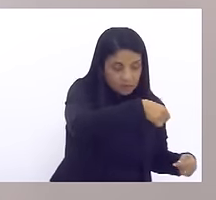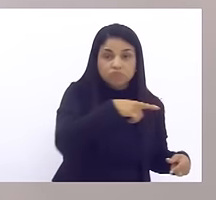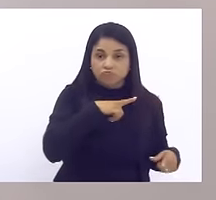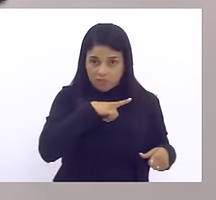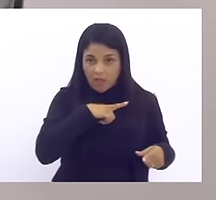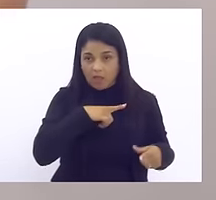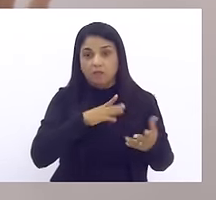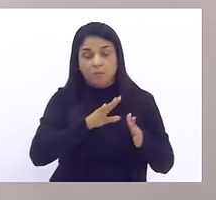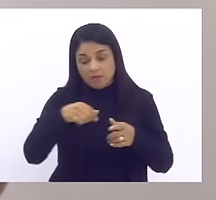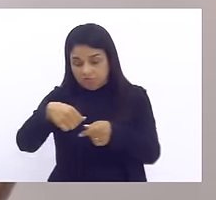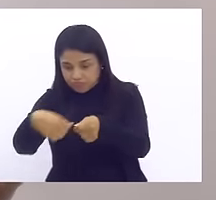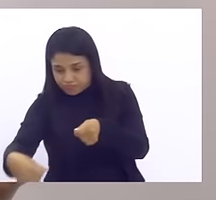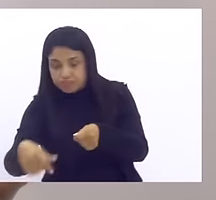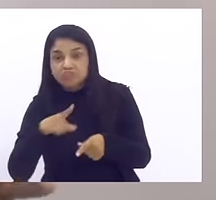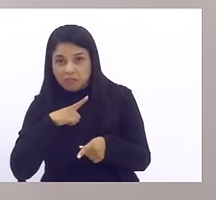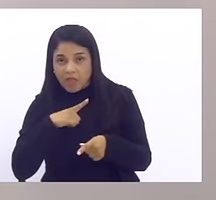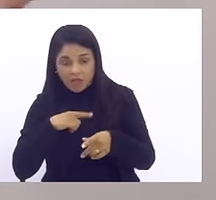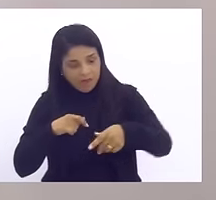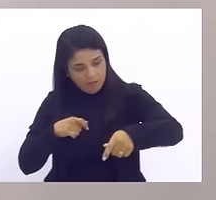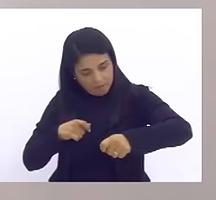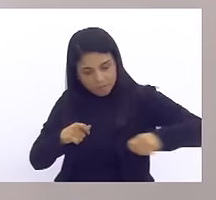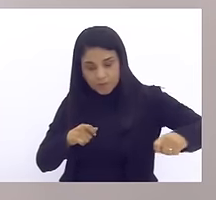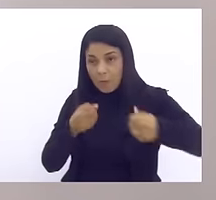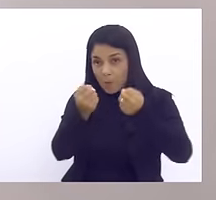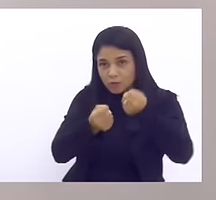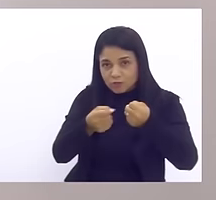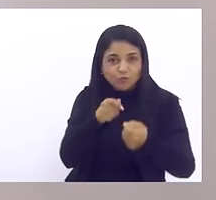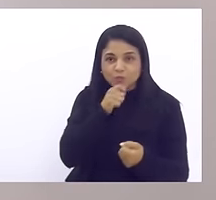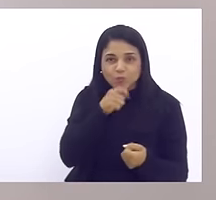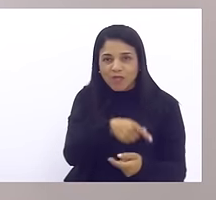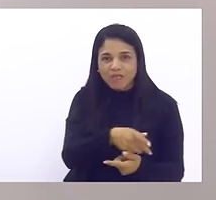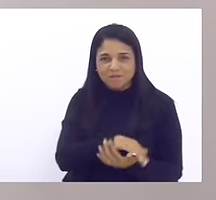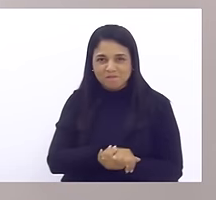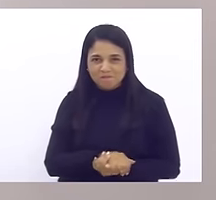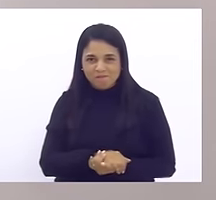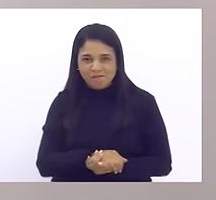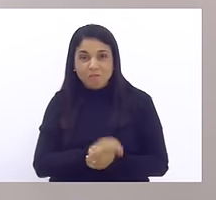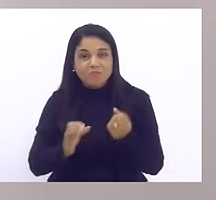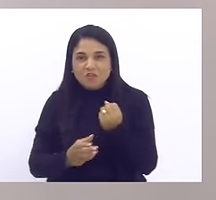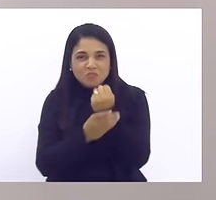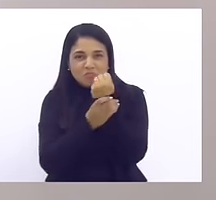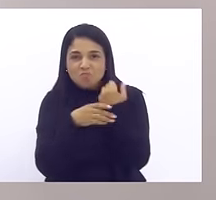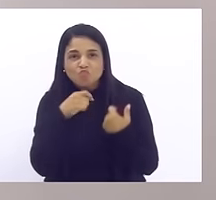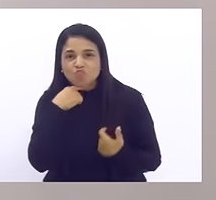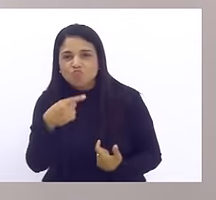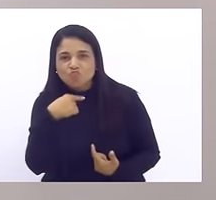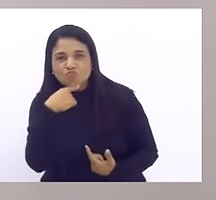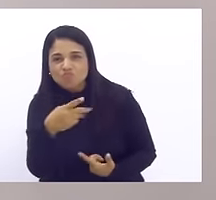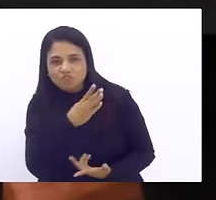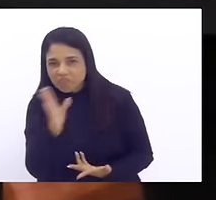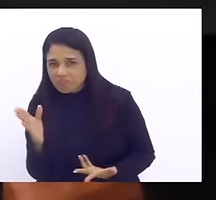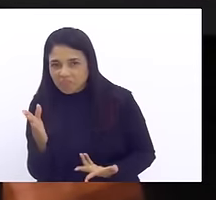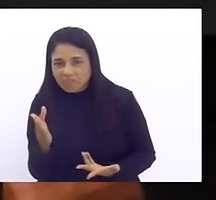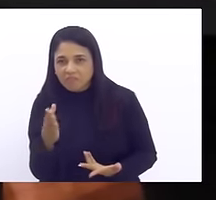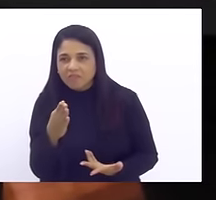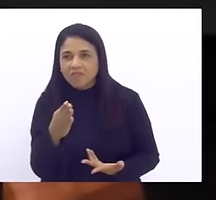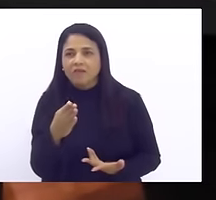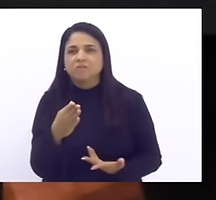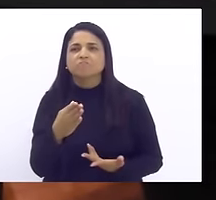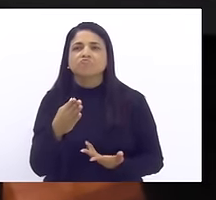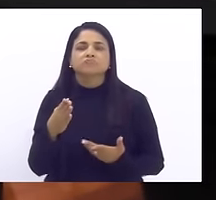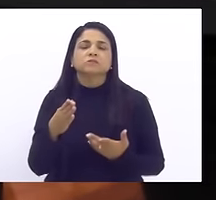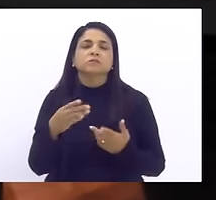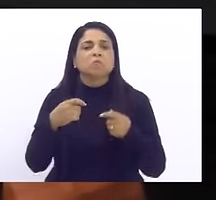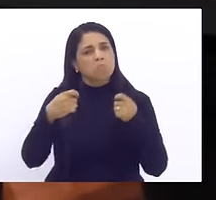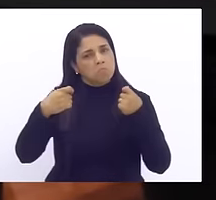aí já não tem mais segurança para ninguém você tem uma porta aberta já não serve para nada isso pode ser isso pode ser um ato assim disciplinada pelo dela